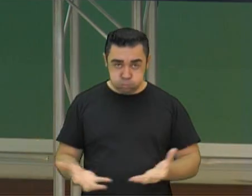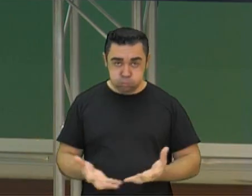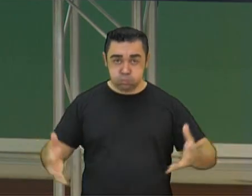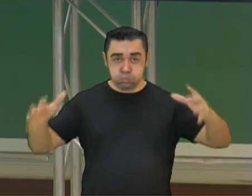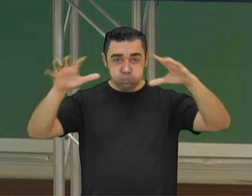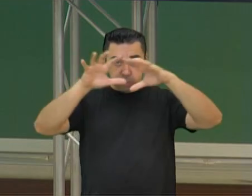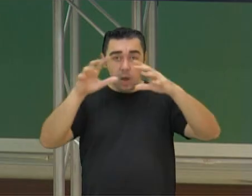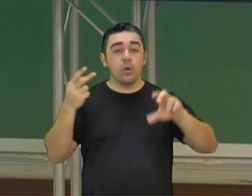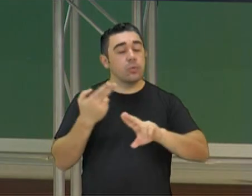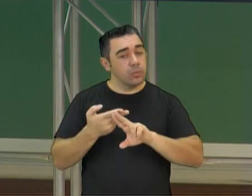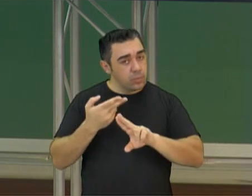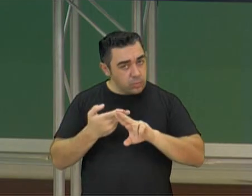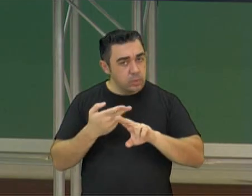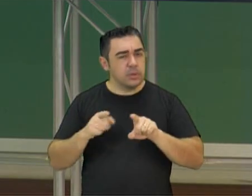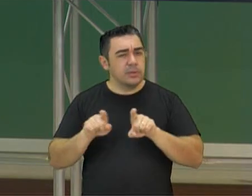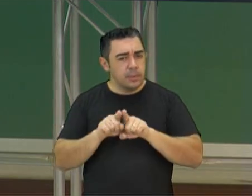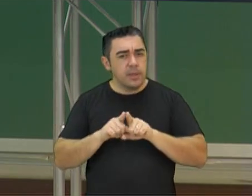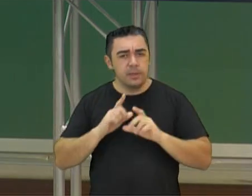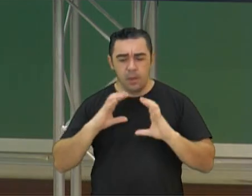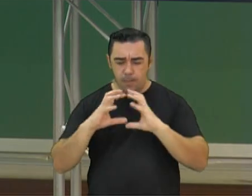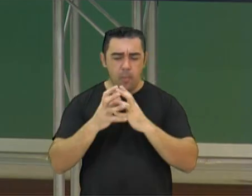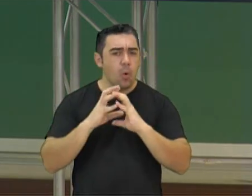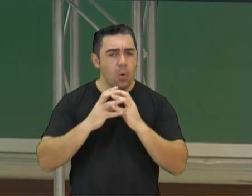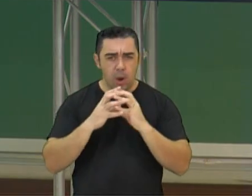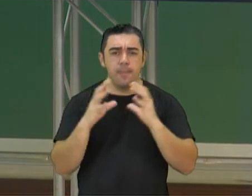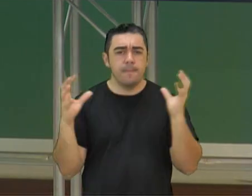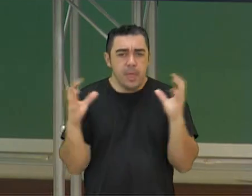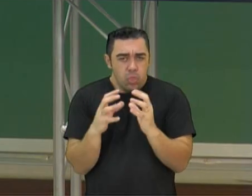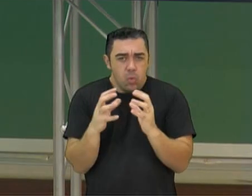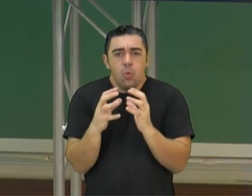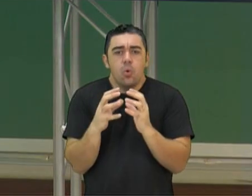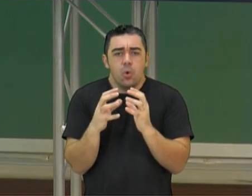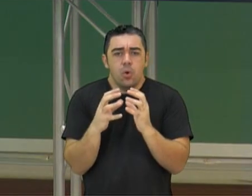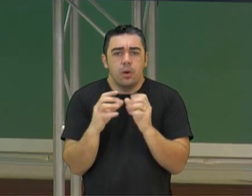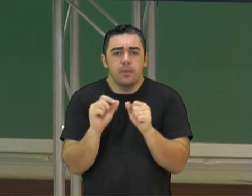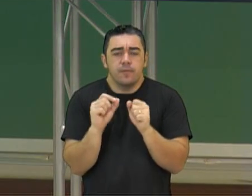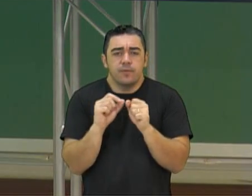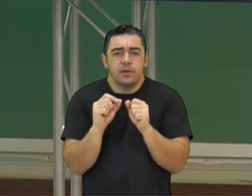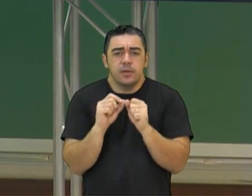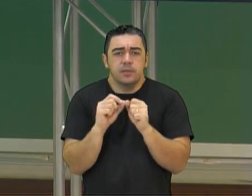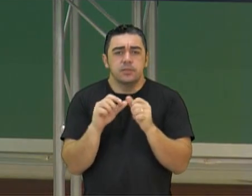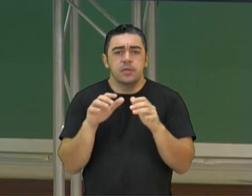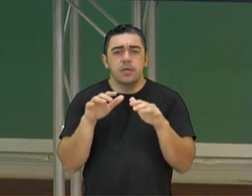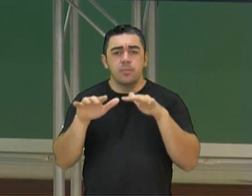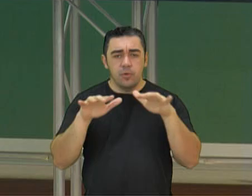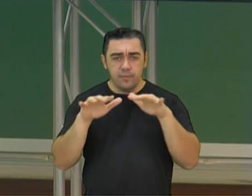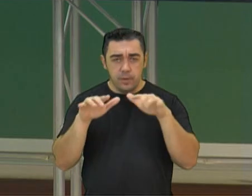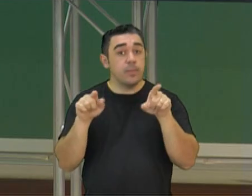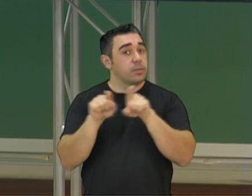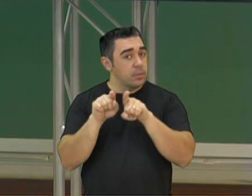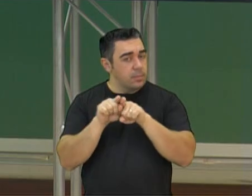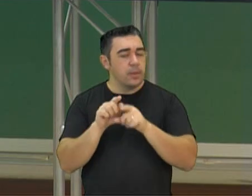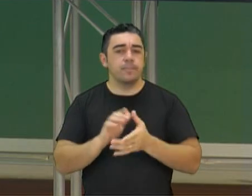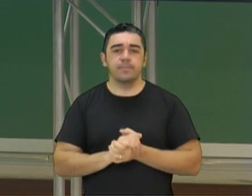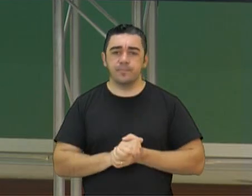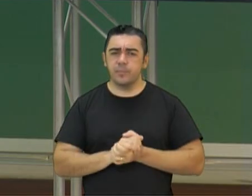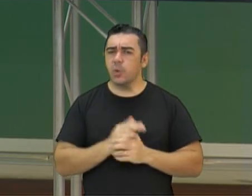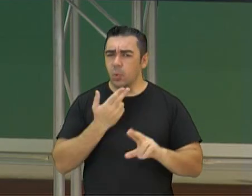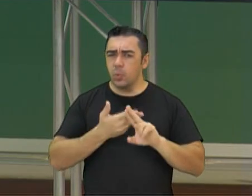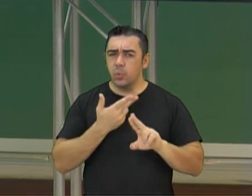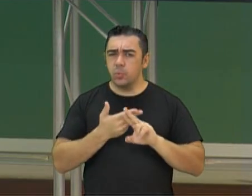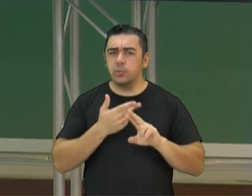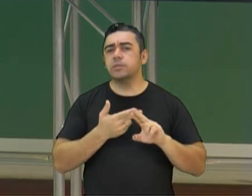de pilates. Existem umas bolas menores que coloca para fazer movimentos também. Então usa